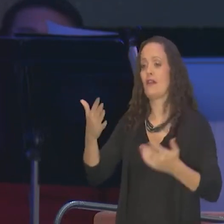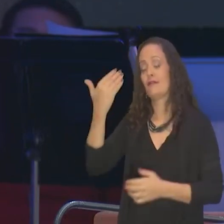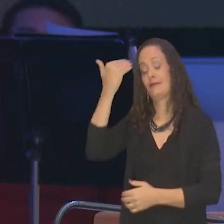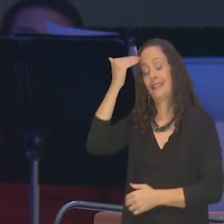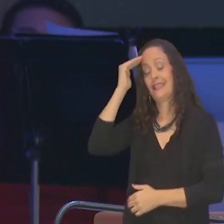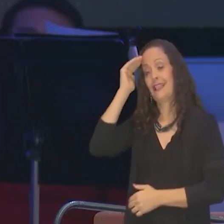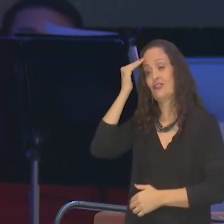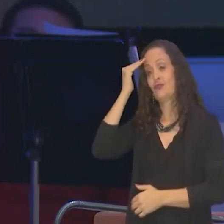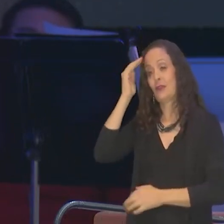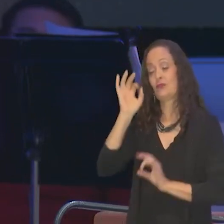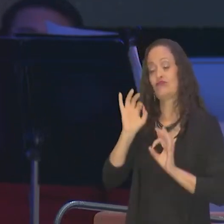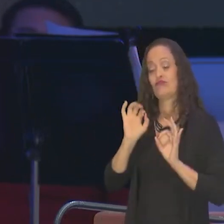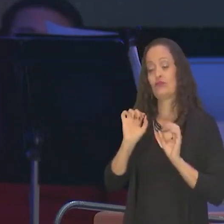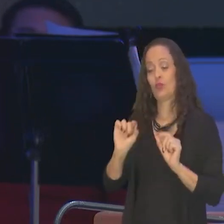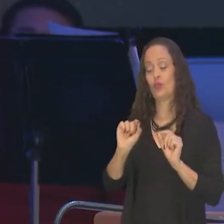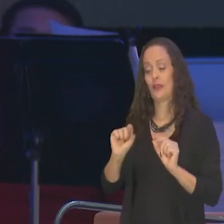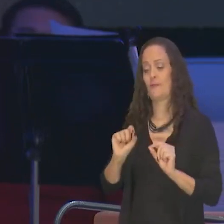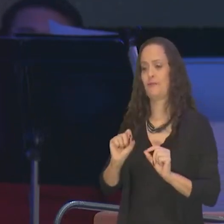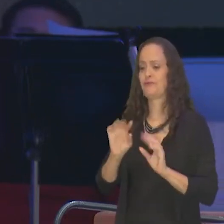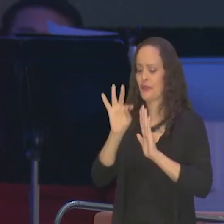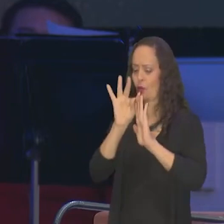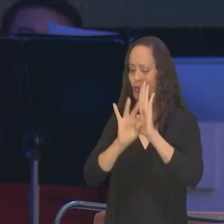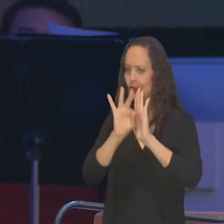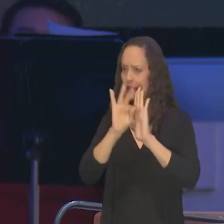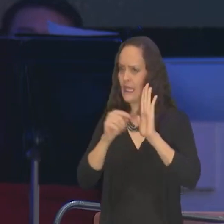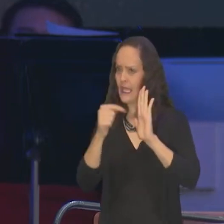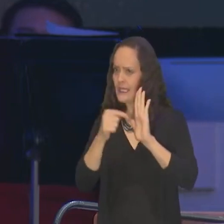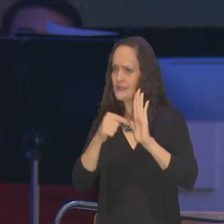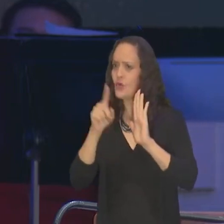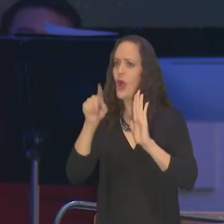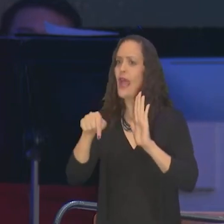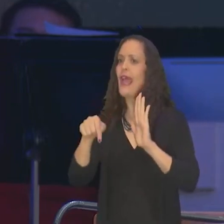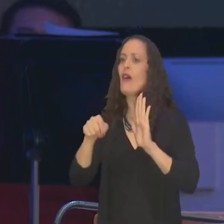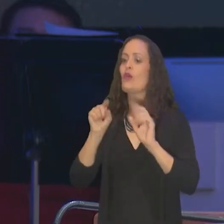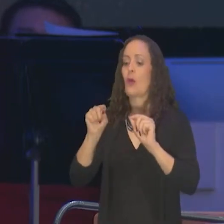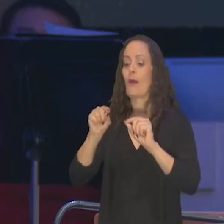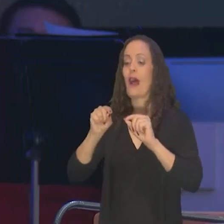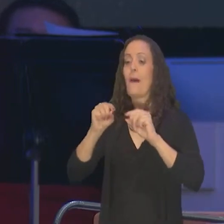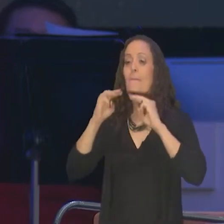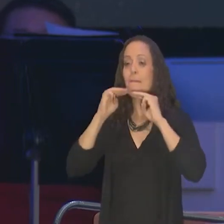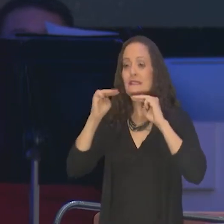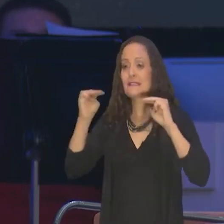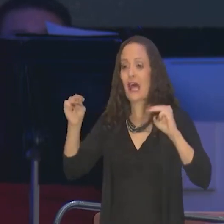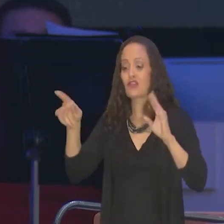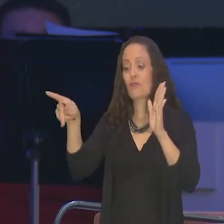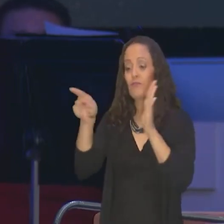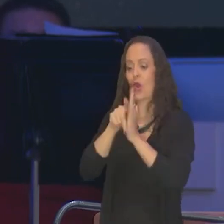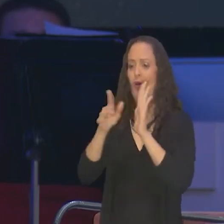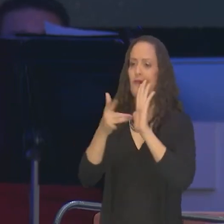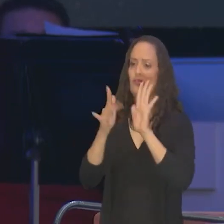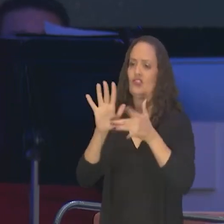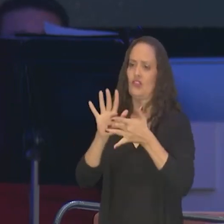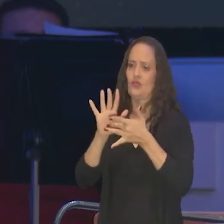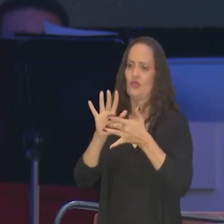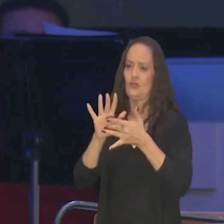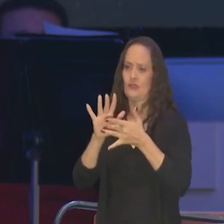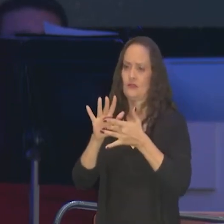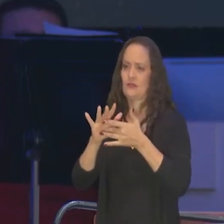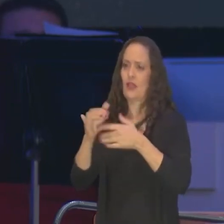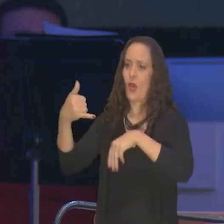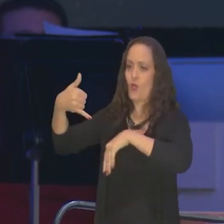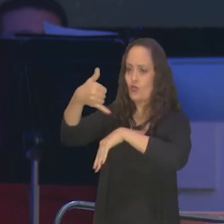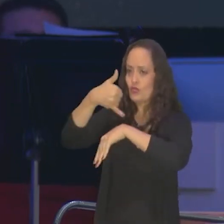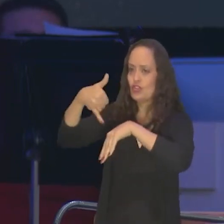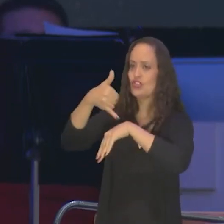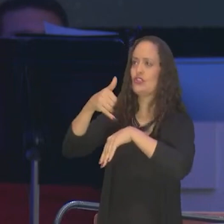certo de que esse texto é um texto messiânico, ou seja, que fala do Messias, o ungido de Deus, que fala de